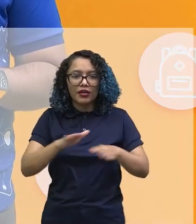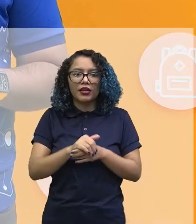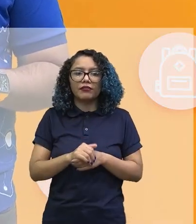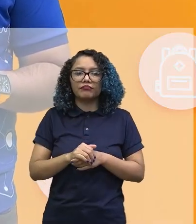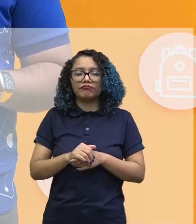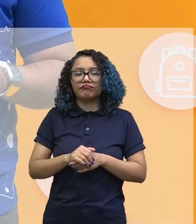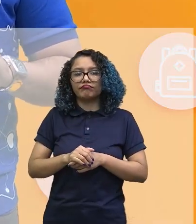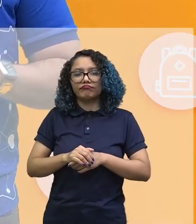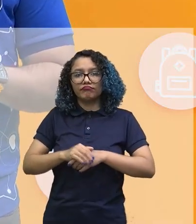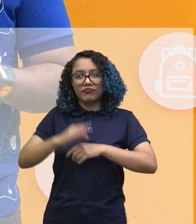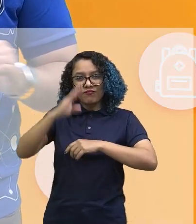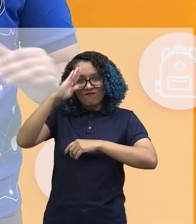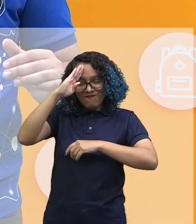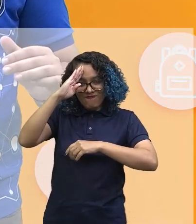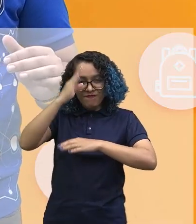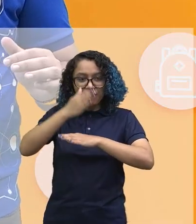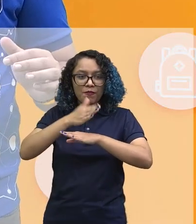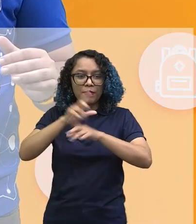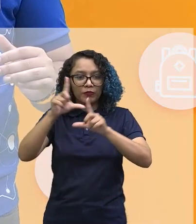forças armadas,